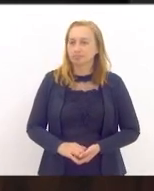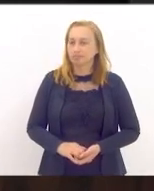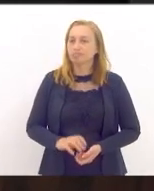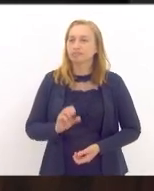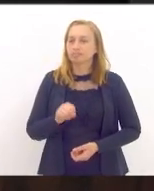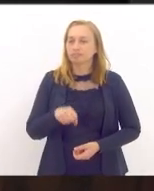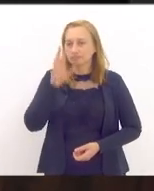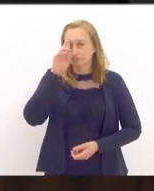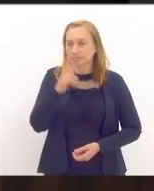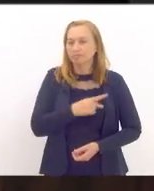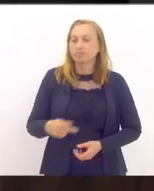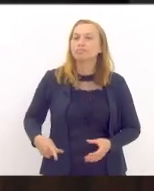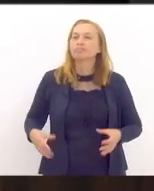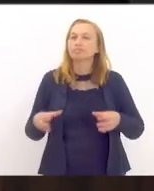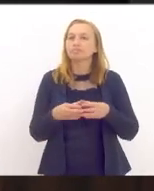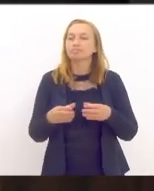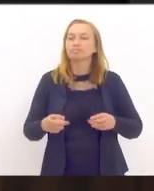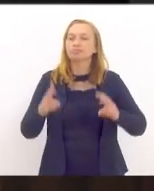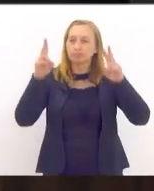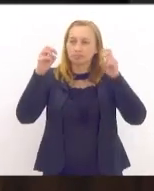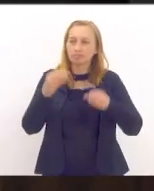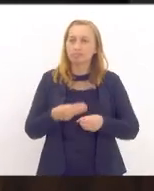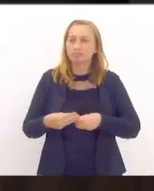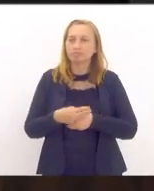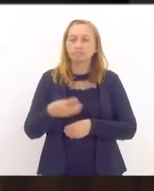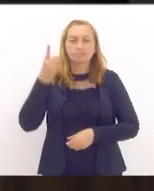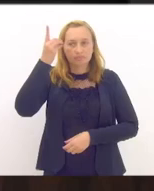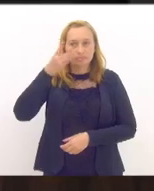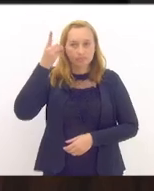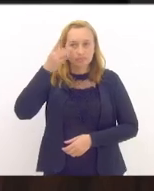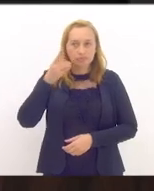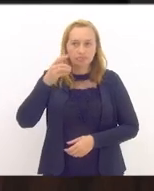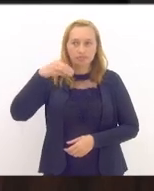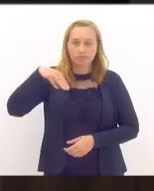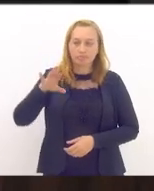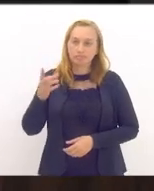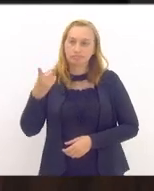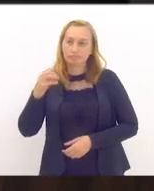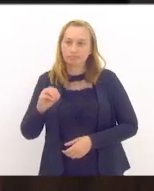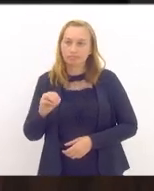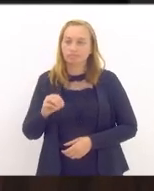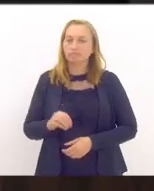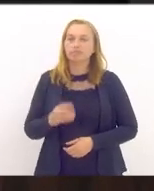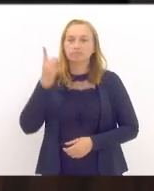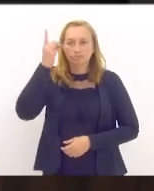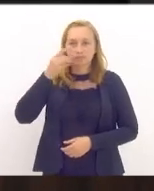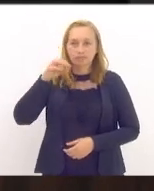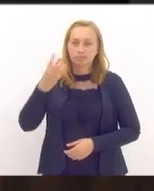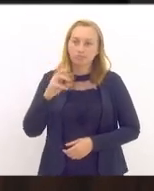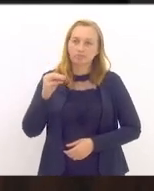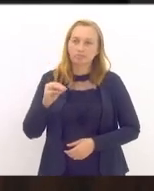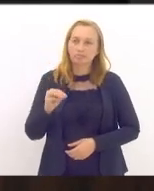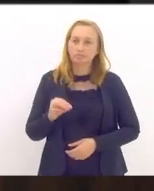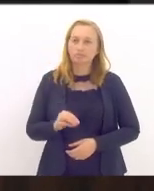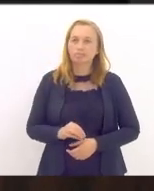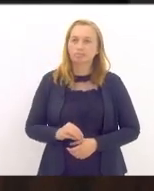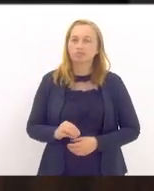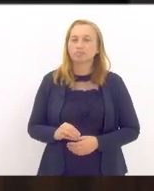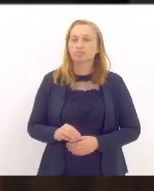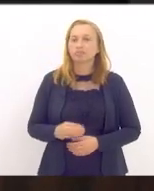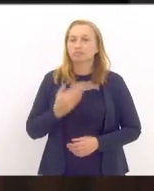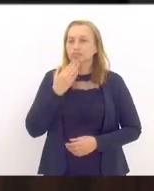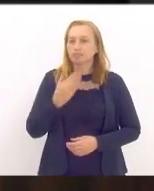parecia favorável Carlos Macedo Deputado Chico Machado presença